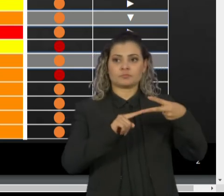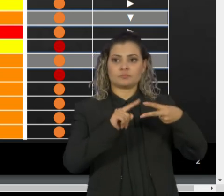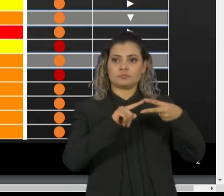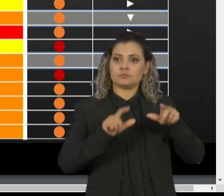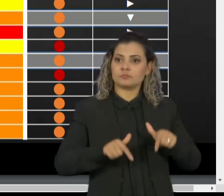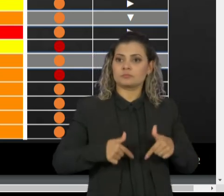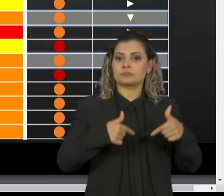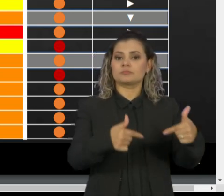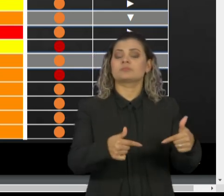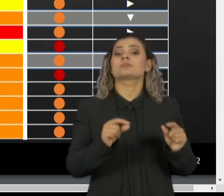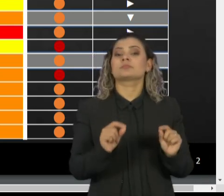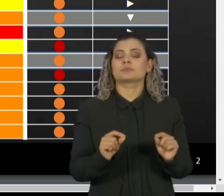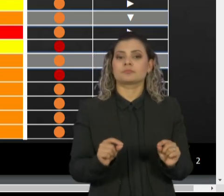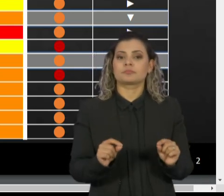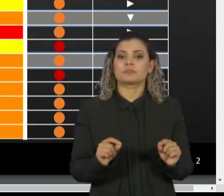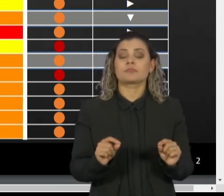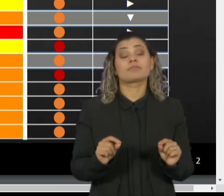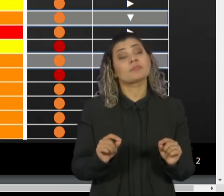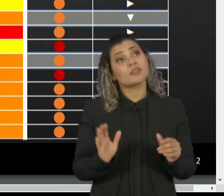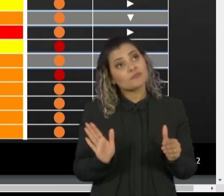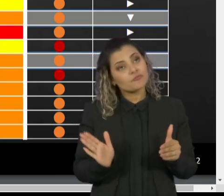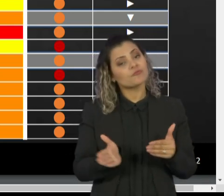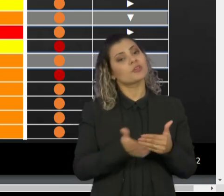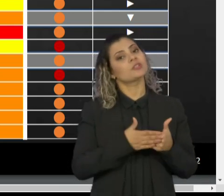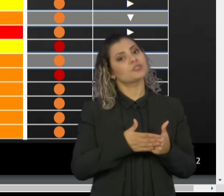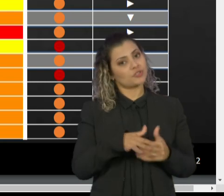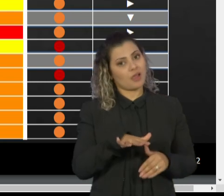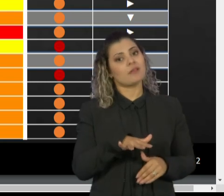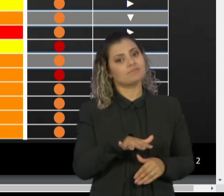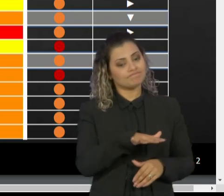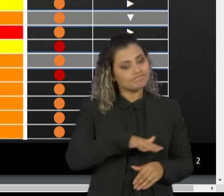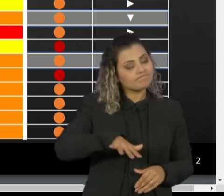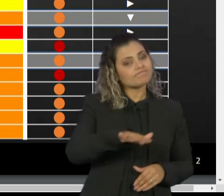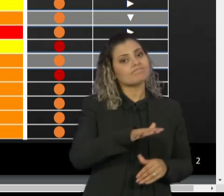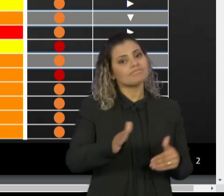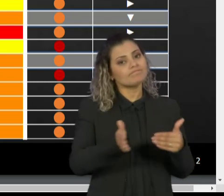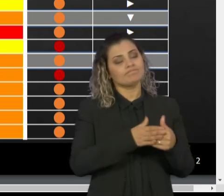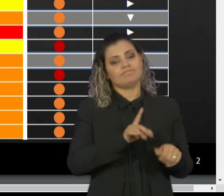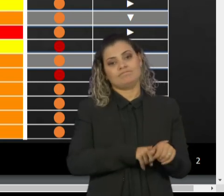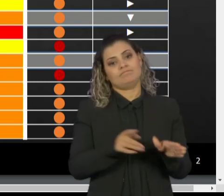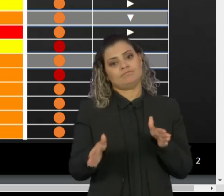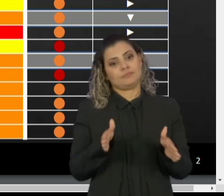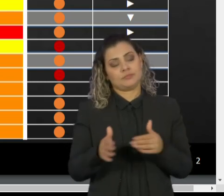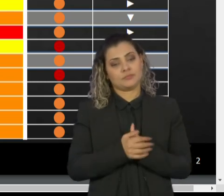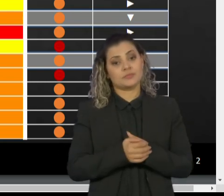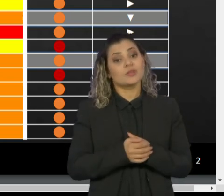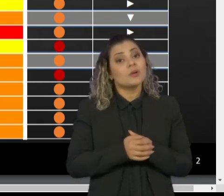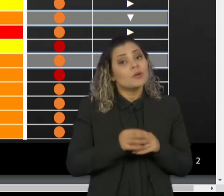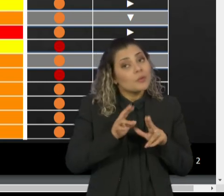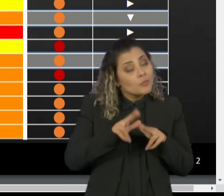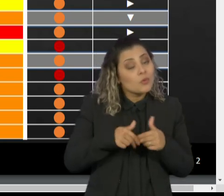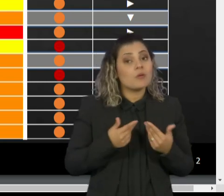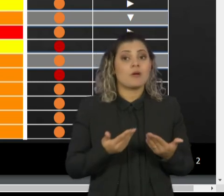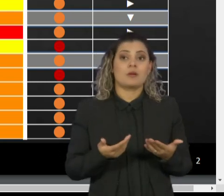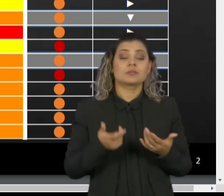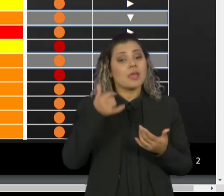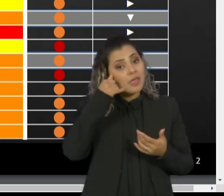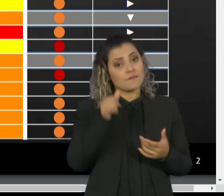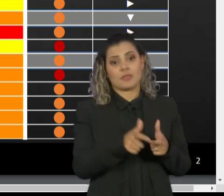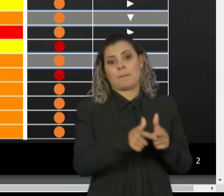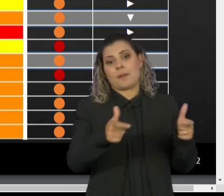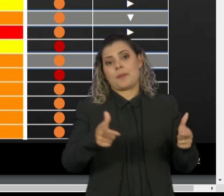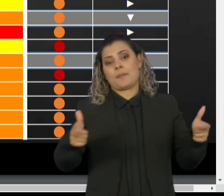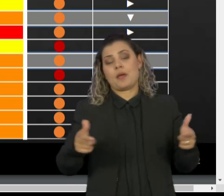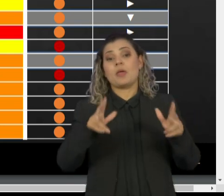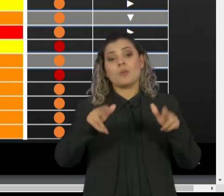promover um fechamento desses municípios nesse instante devido a essa evolução. Assim como